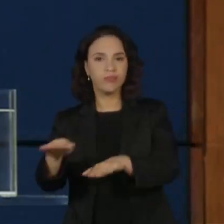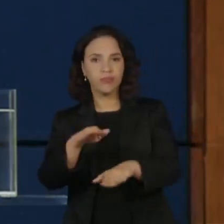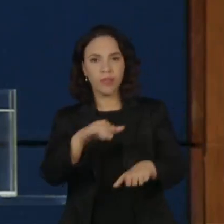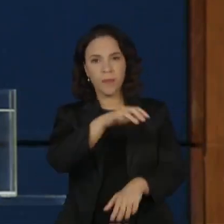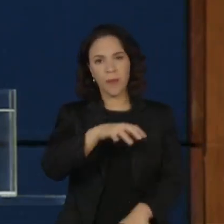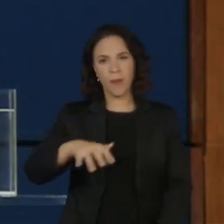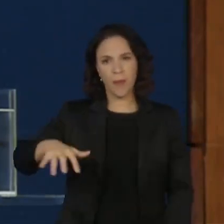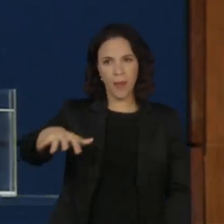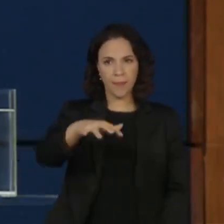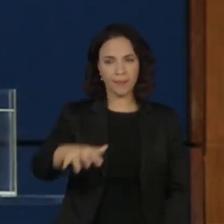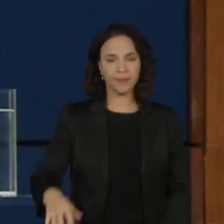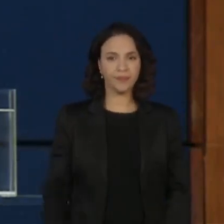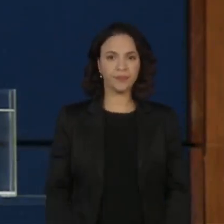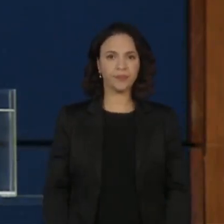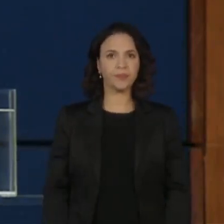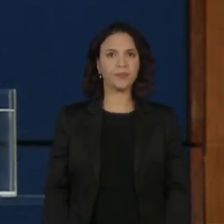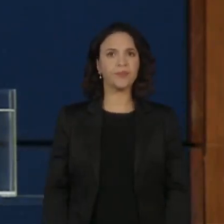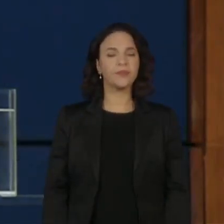candidato